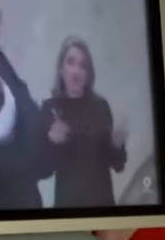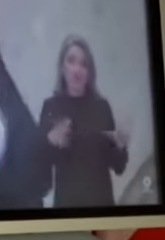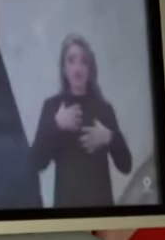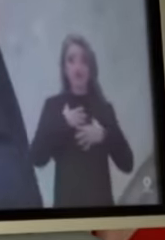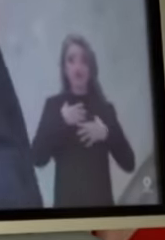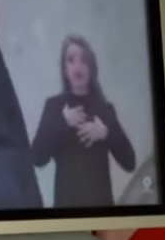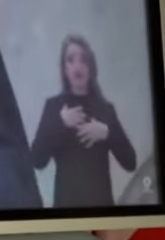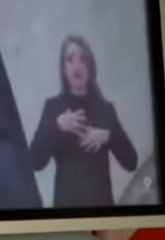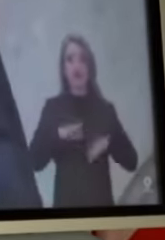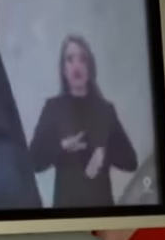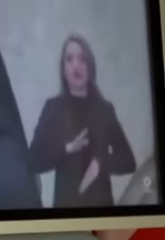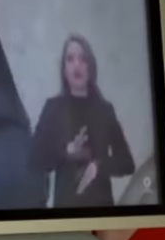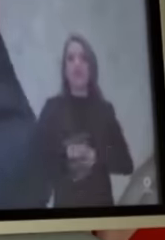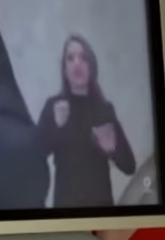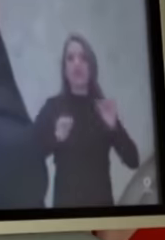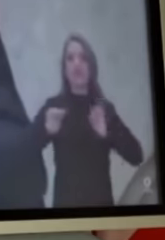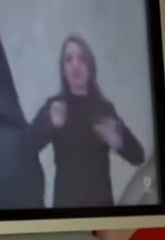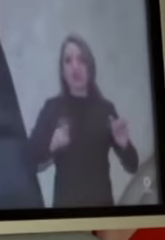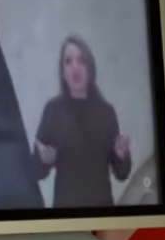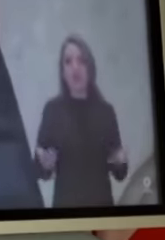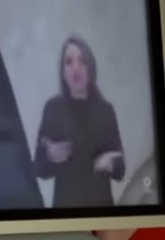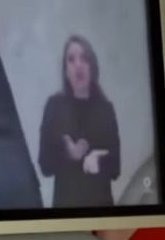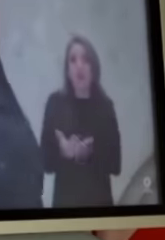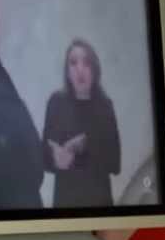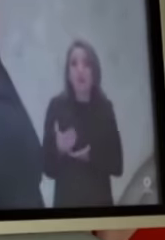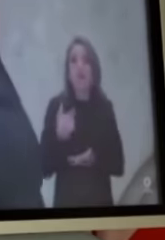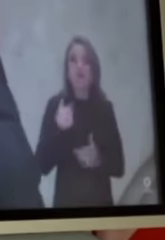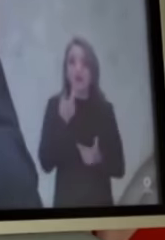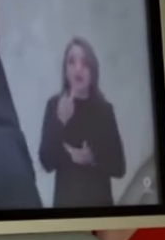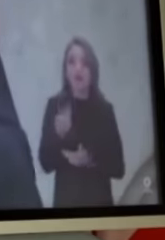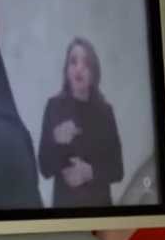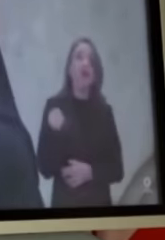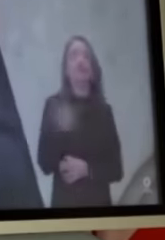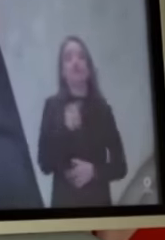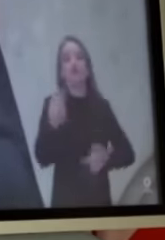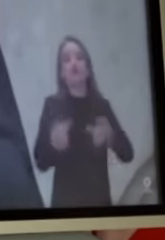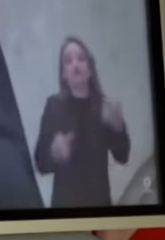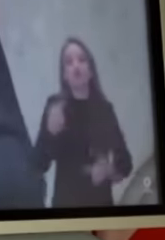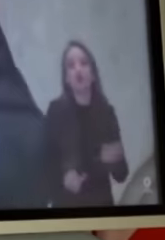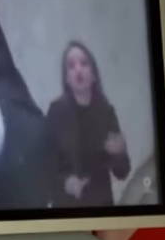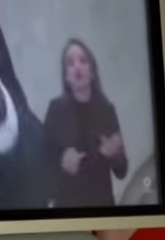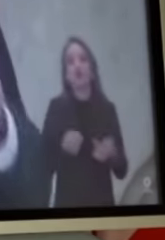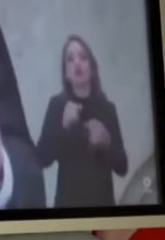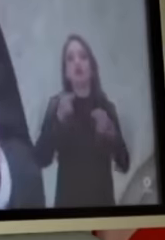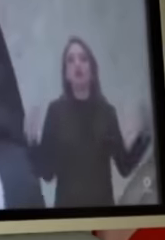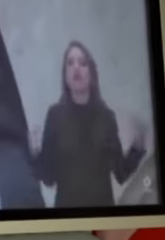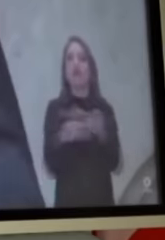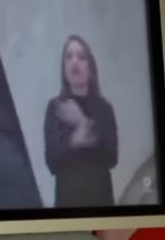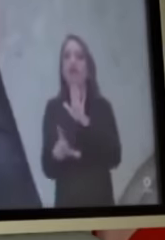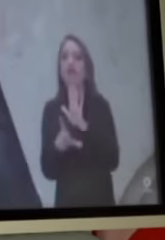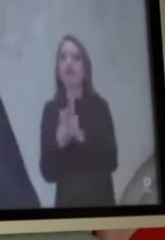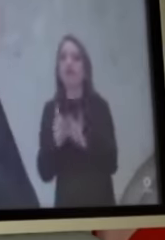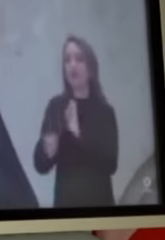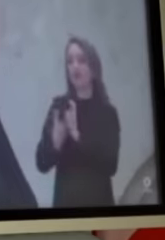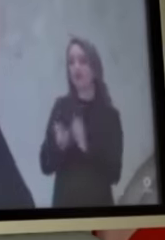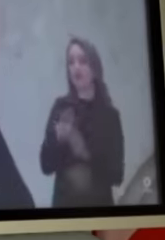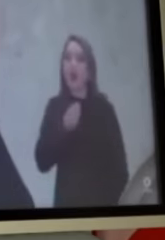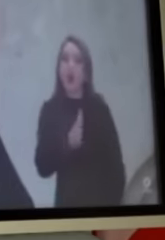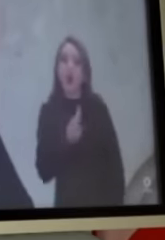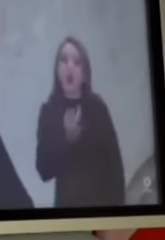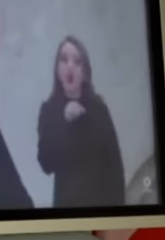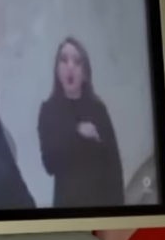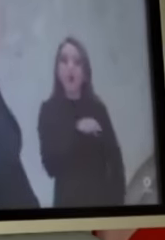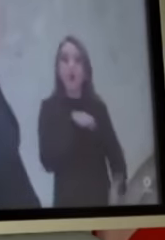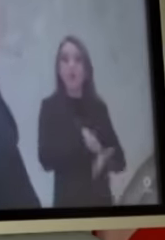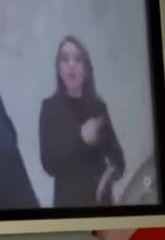ao início da sessão, disse, estamos discutindo se é ato ilícito administrativo ou se é ato ilícito